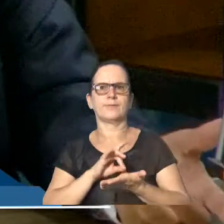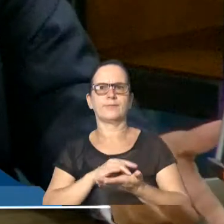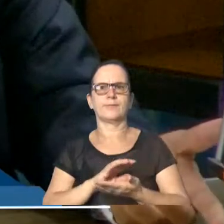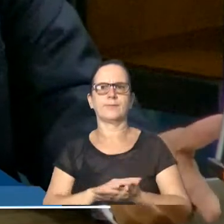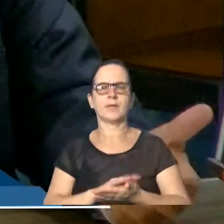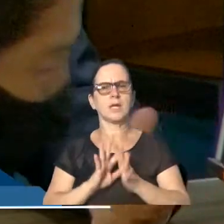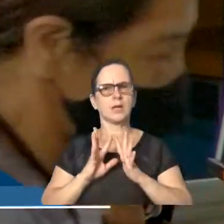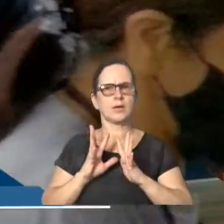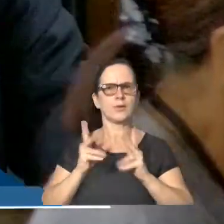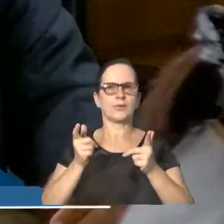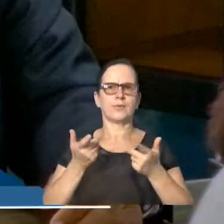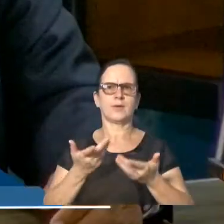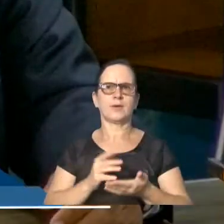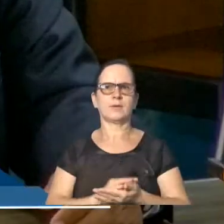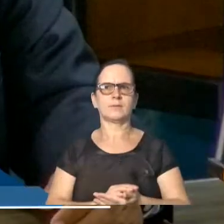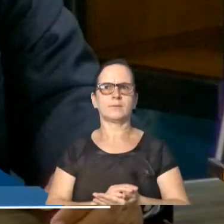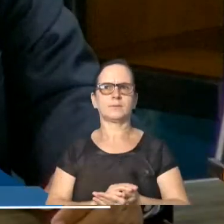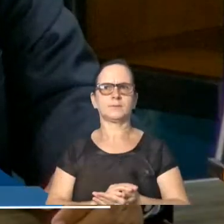resolveria.